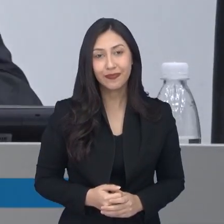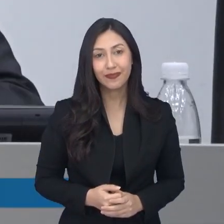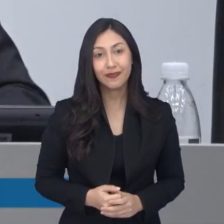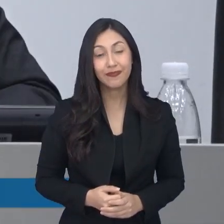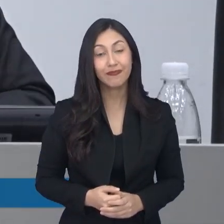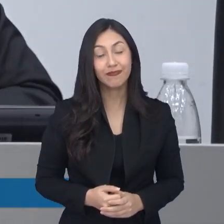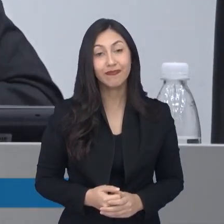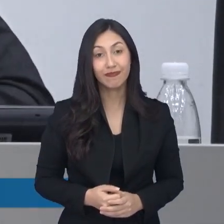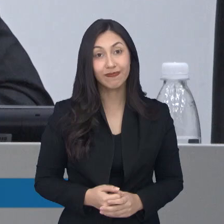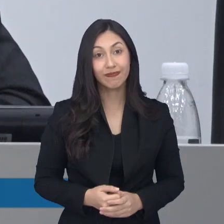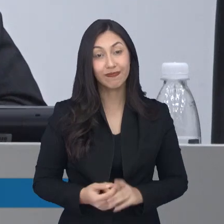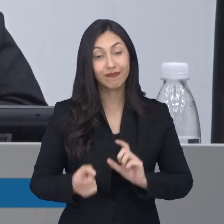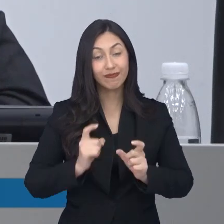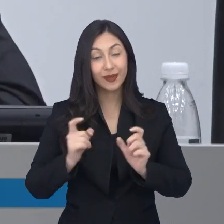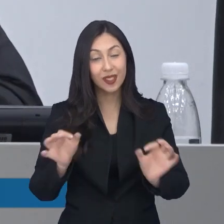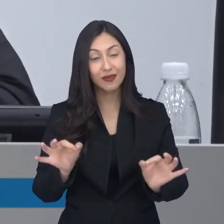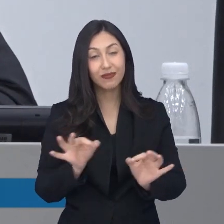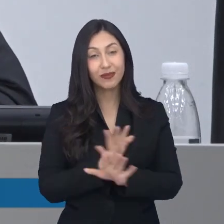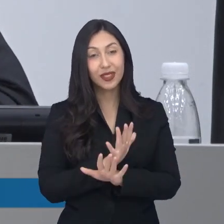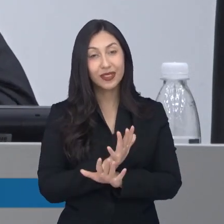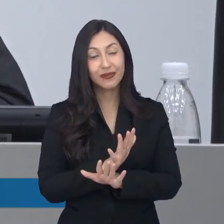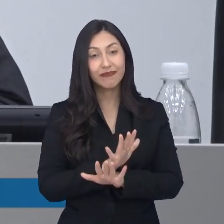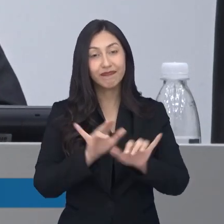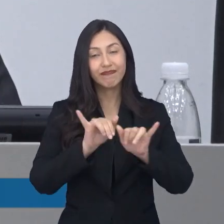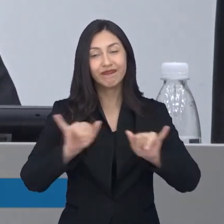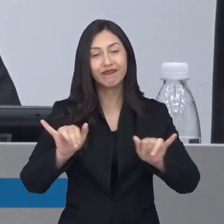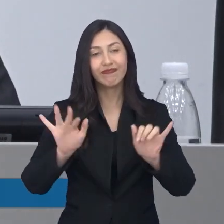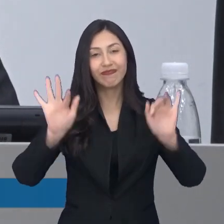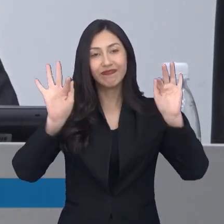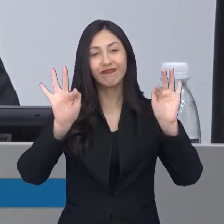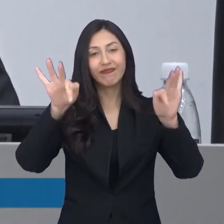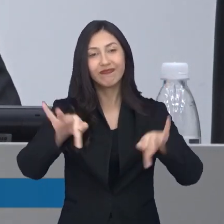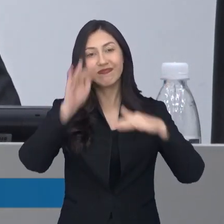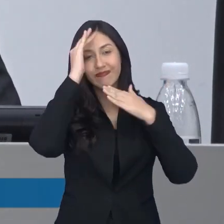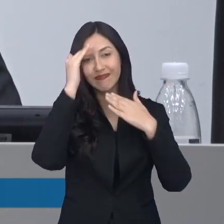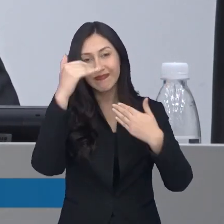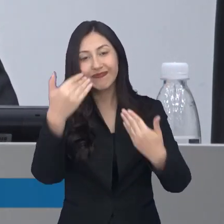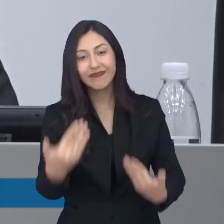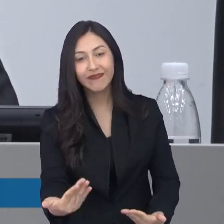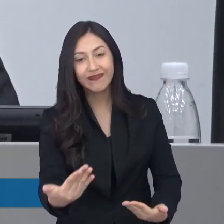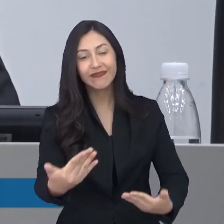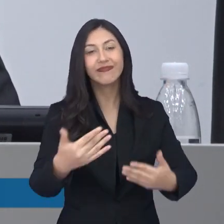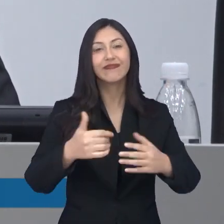Nada mais a ver a tratar, declaramos encerrada essa